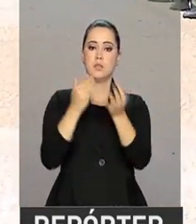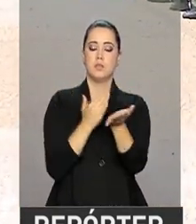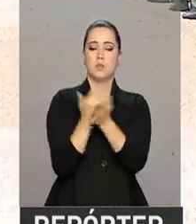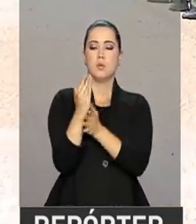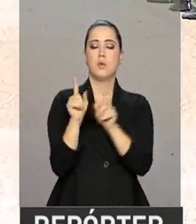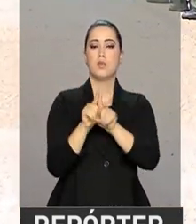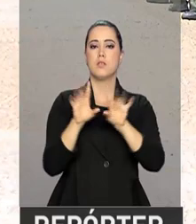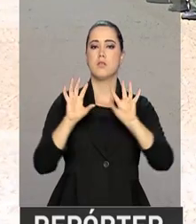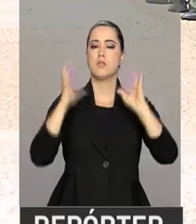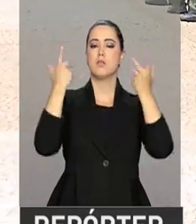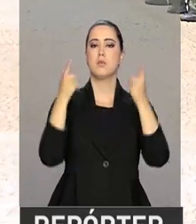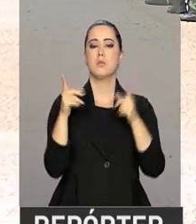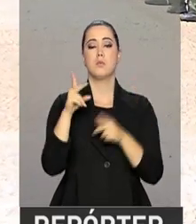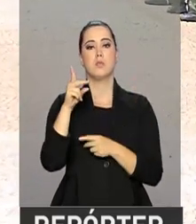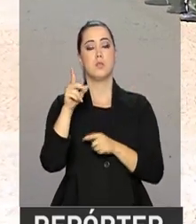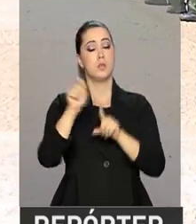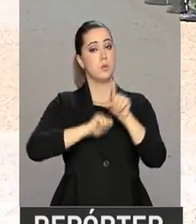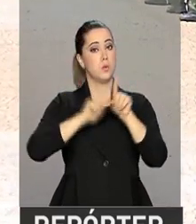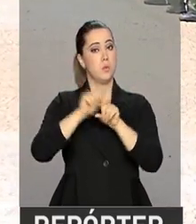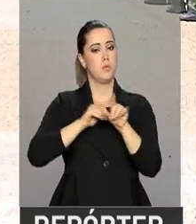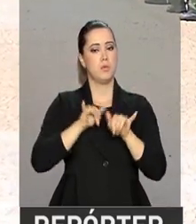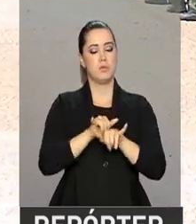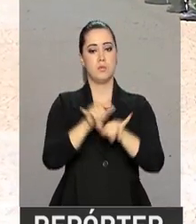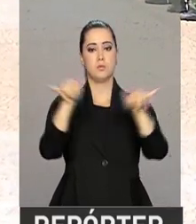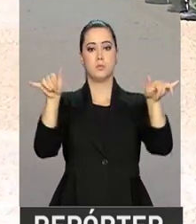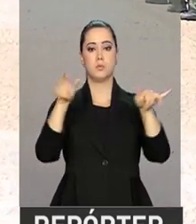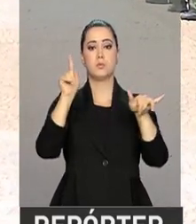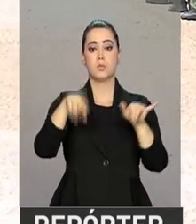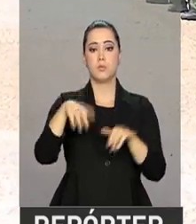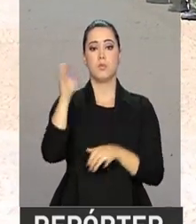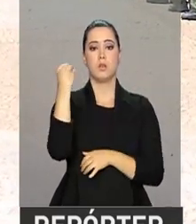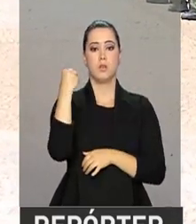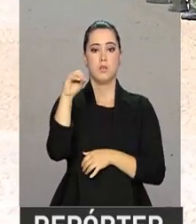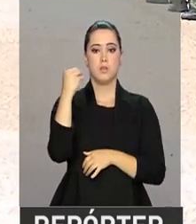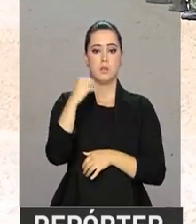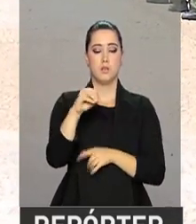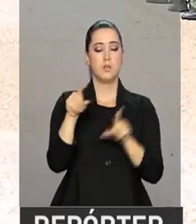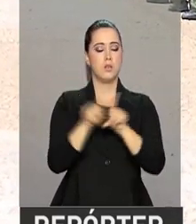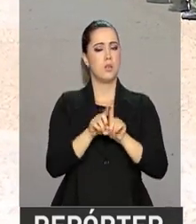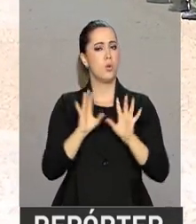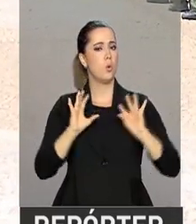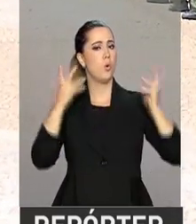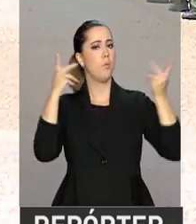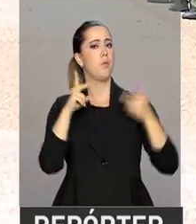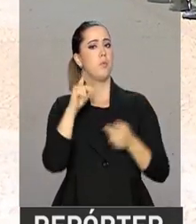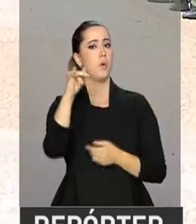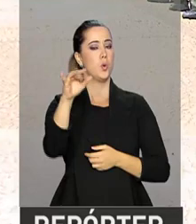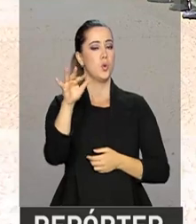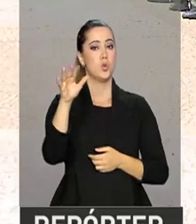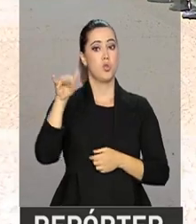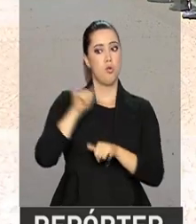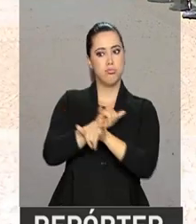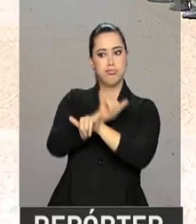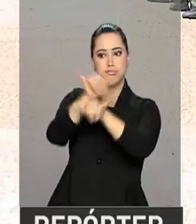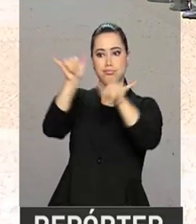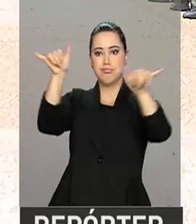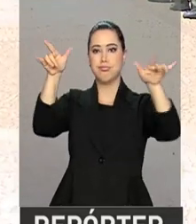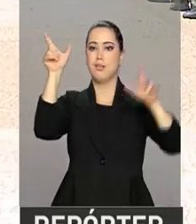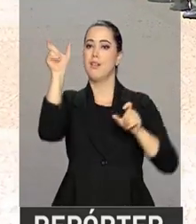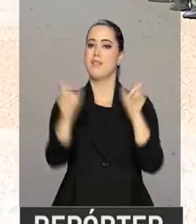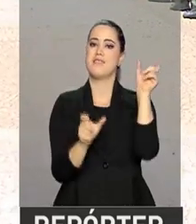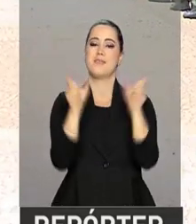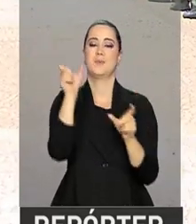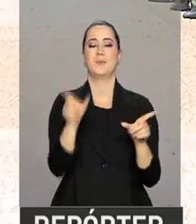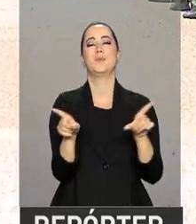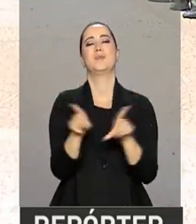início às comemorações do mês do aviador. É em outubro que a FAB comemora o Dia do Aviador e o Dia da